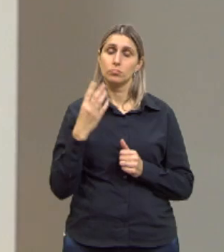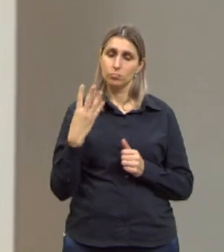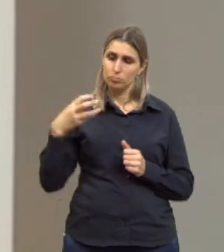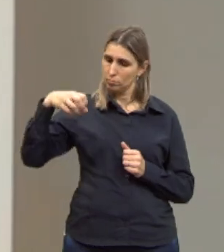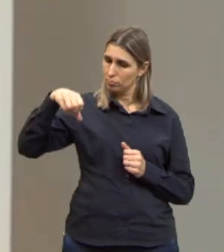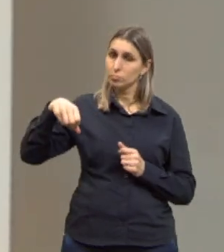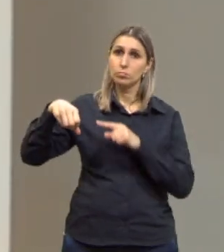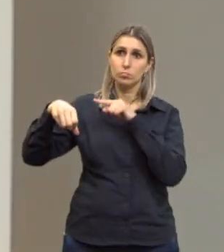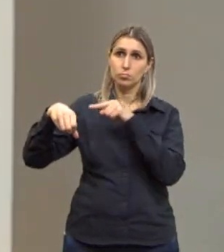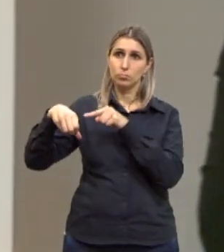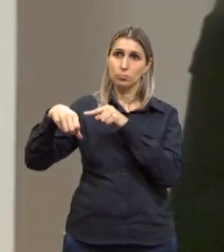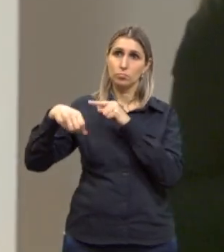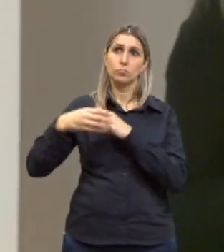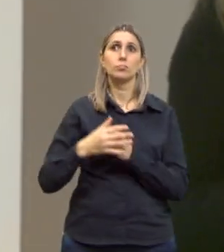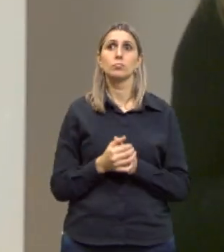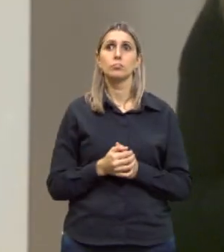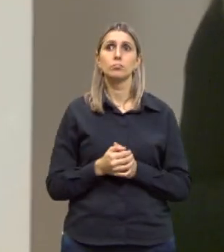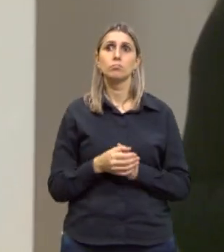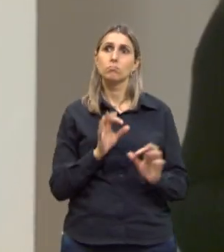49.